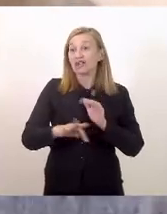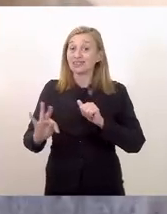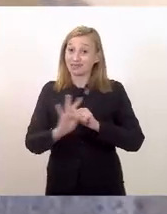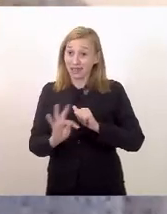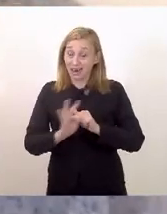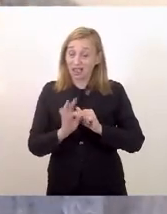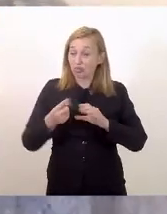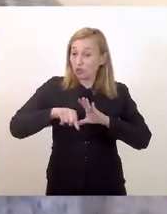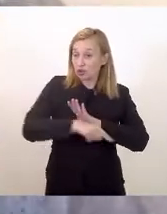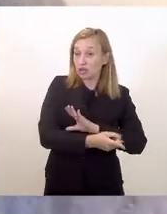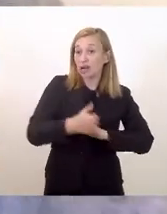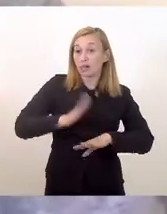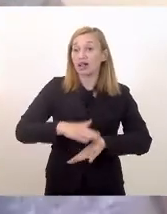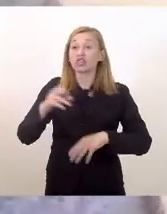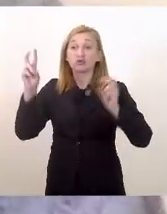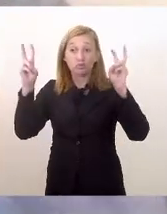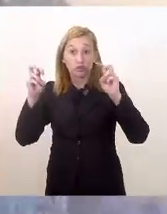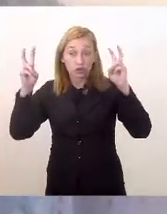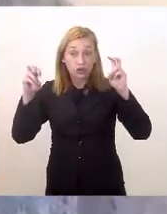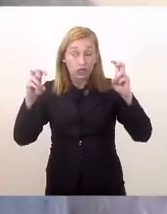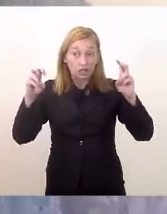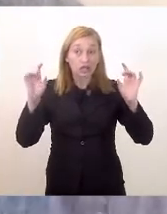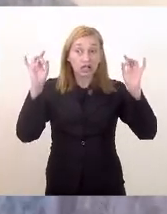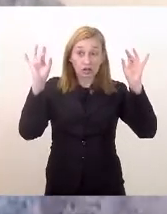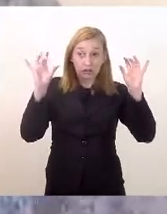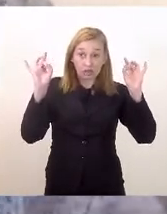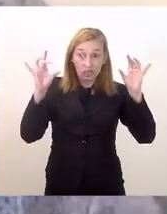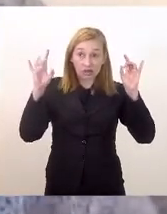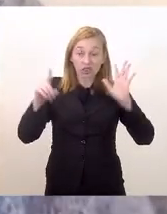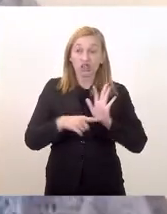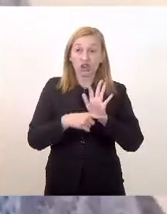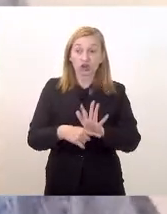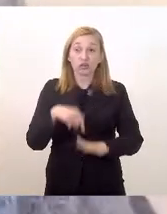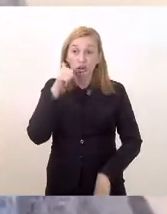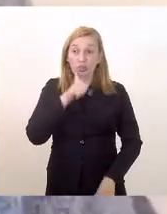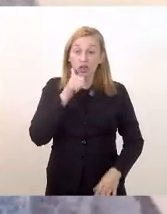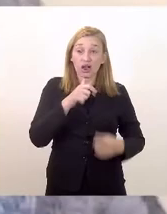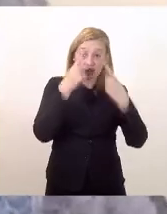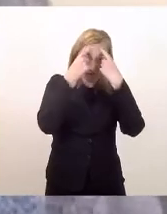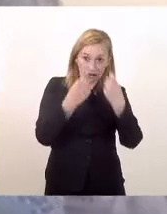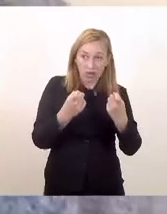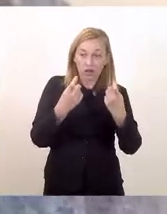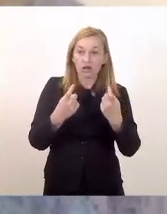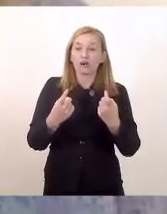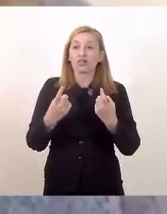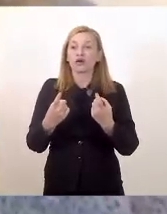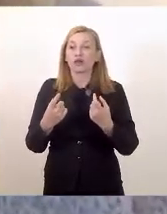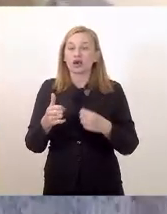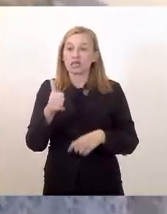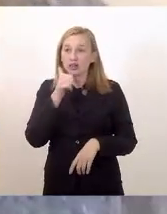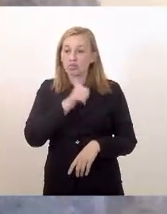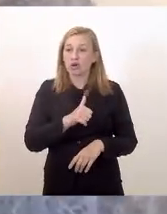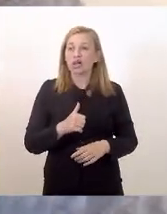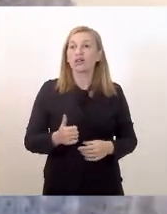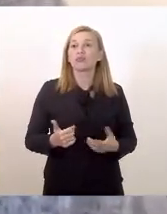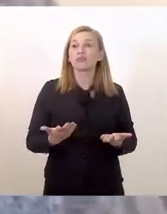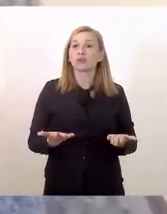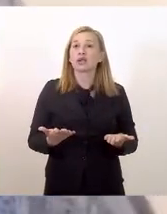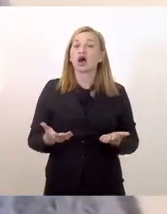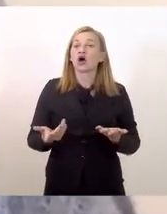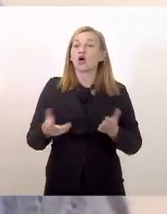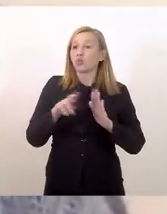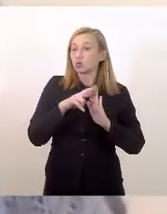se aprofundar na temática da especializada de atendimento à mulher vítima de violência, percebemos que há uma